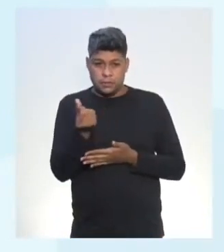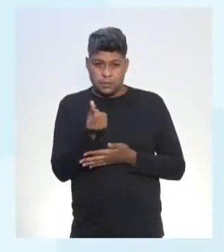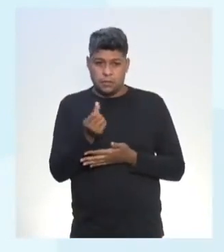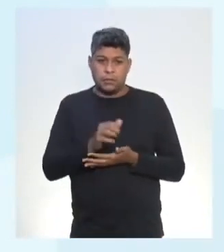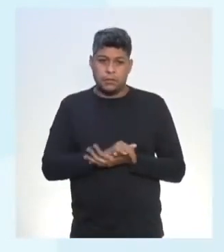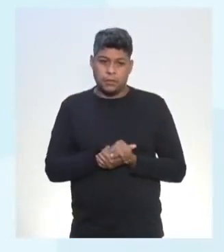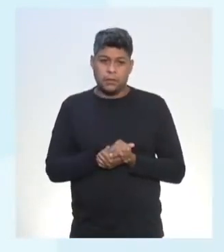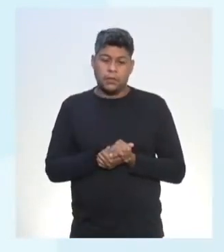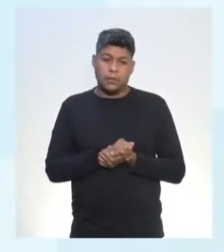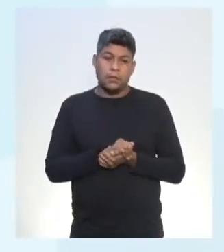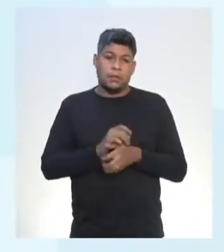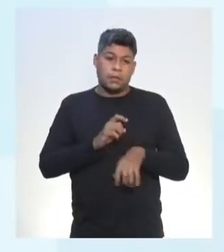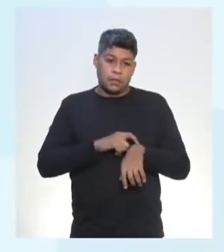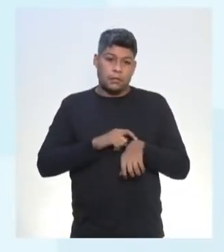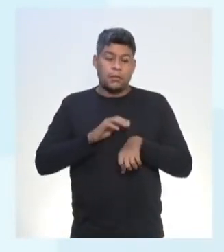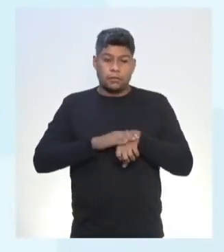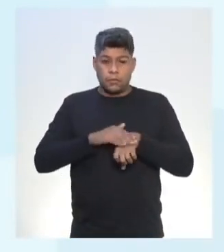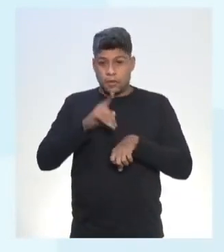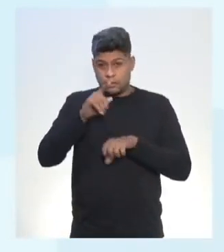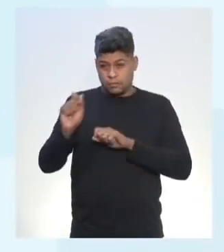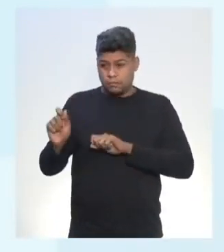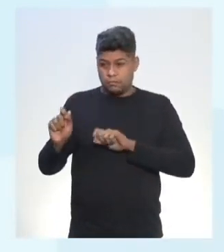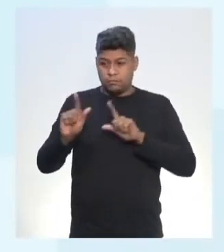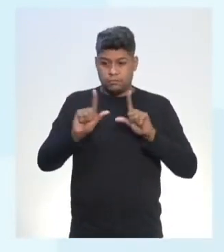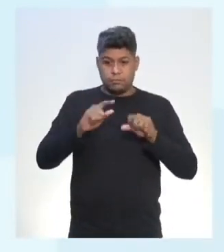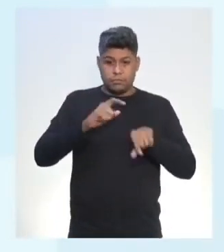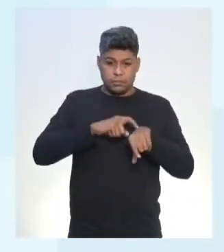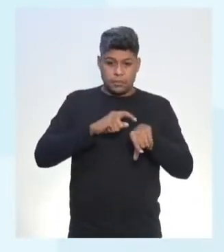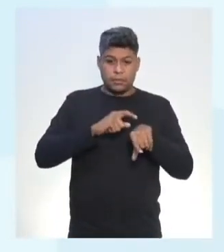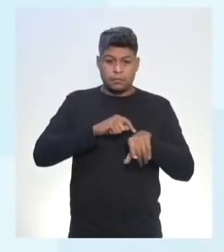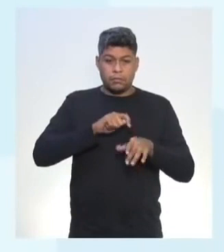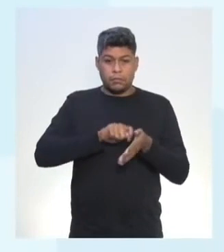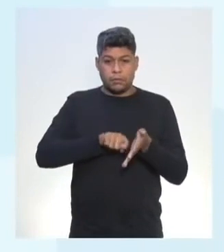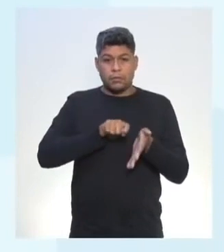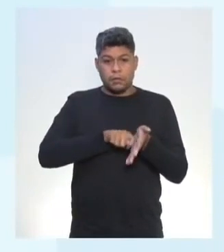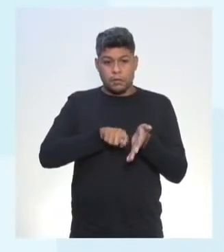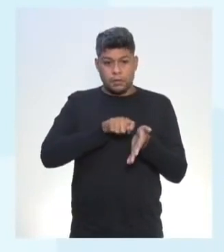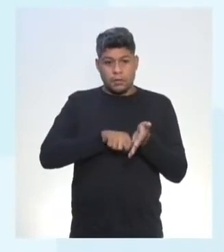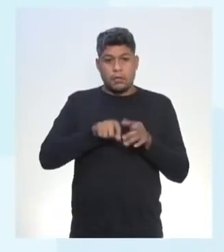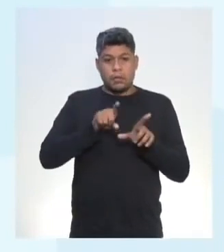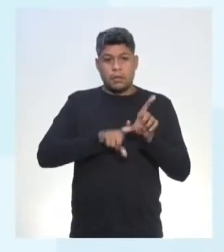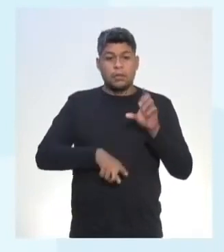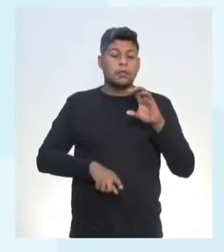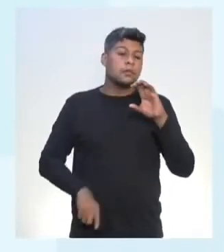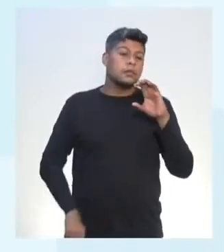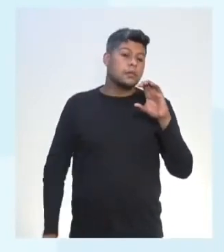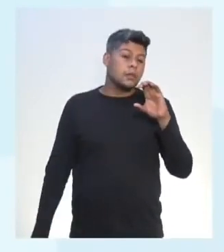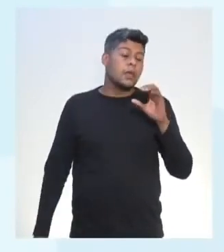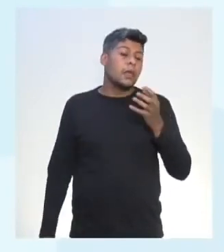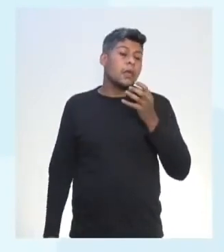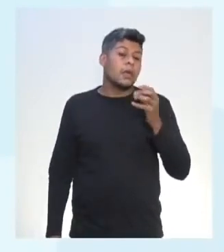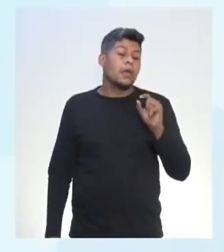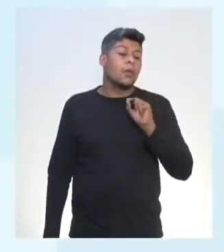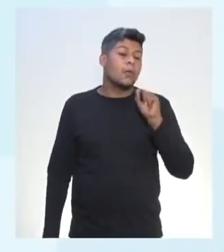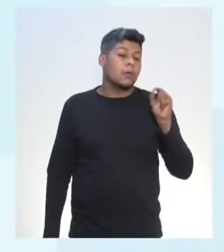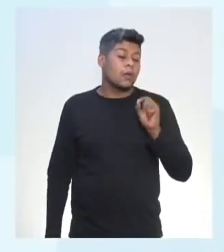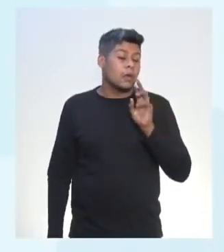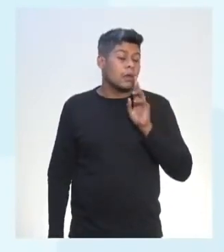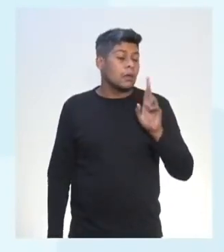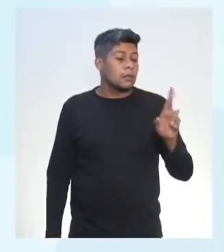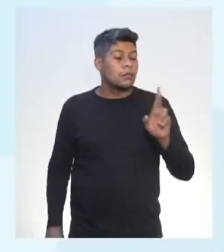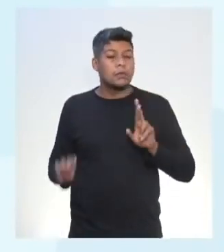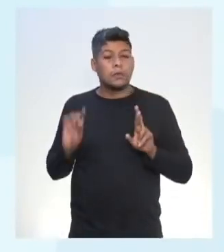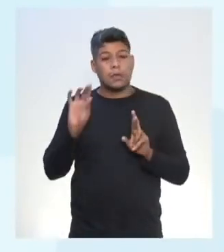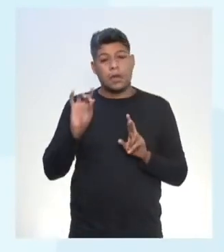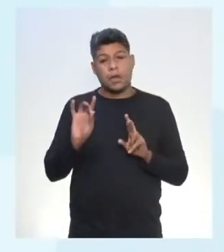tá? Vai ficar mais tempo na telinha para vocês terem tempo de anotar. E é a letra C. Então, o que eu quero? Determine o resultado de